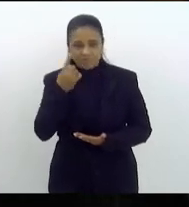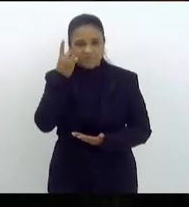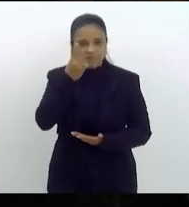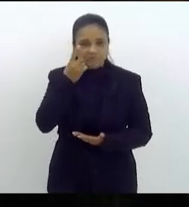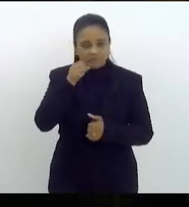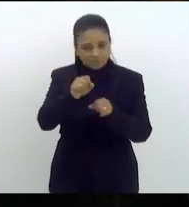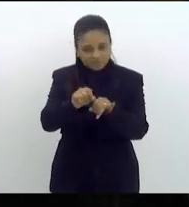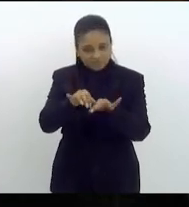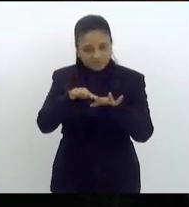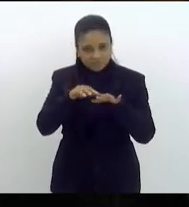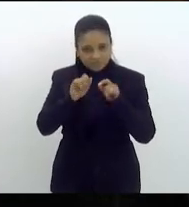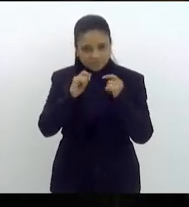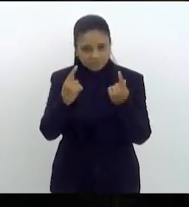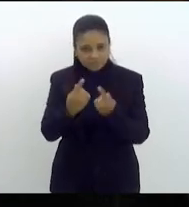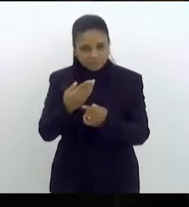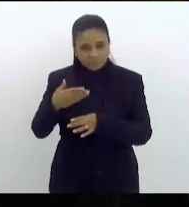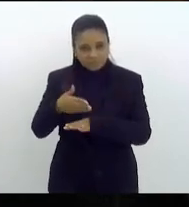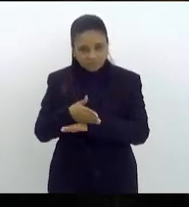hoje